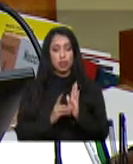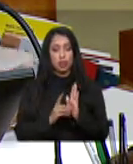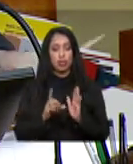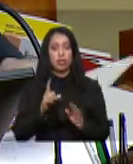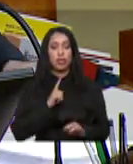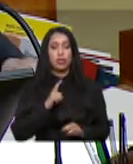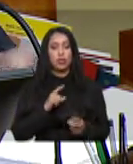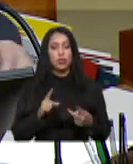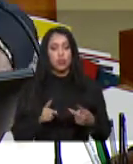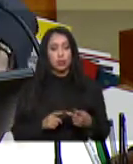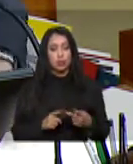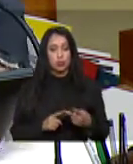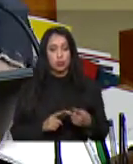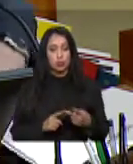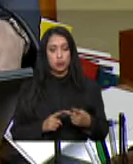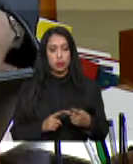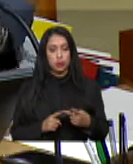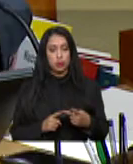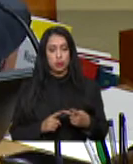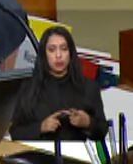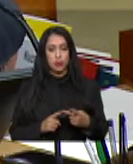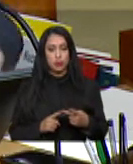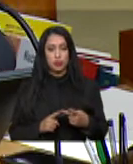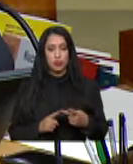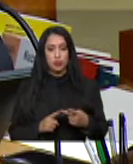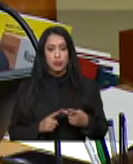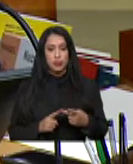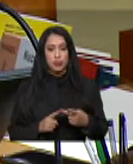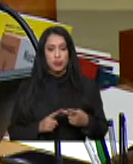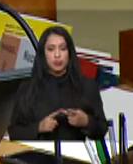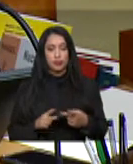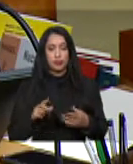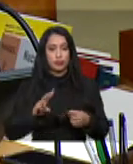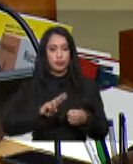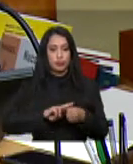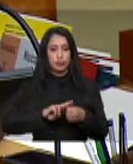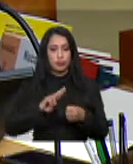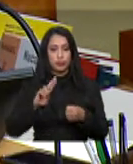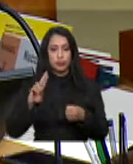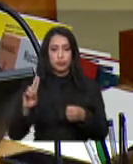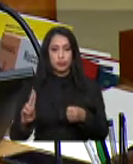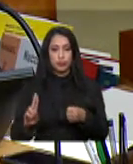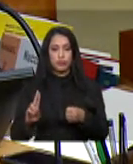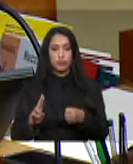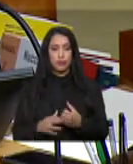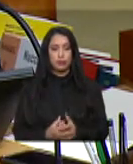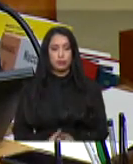ponto é que a AGU, em sua